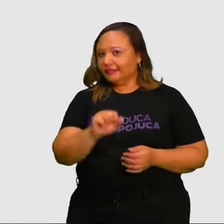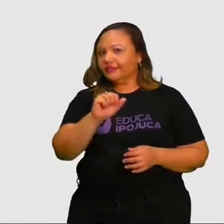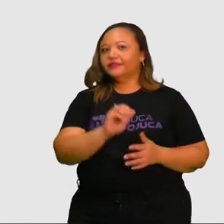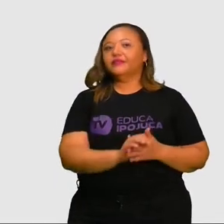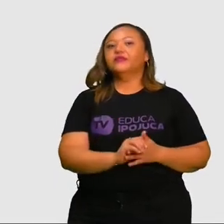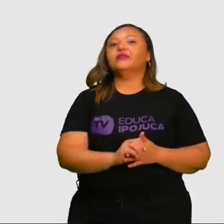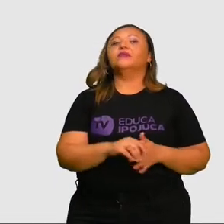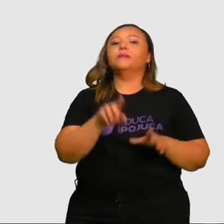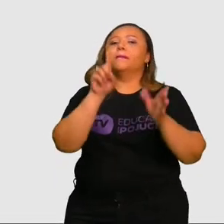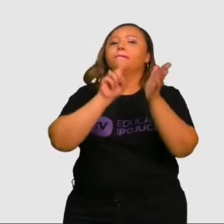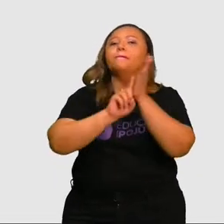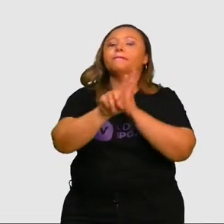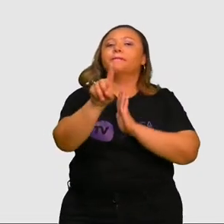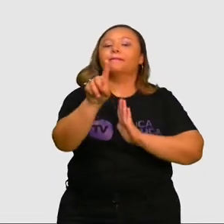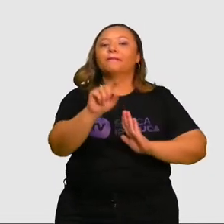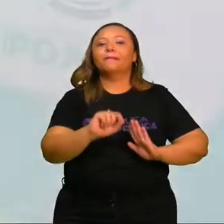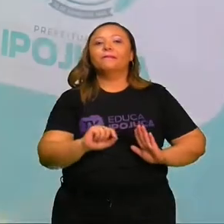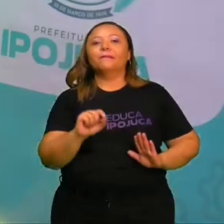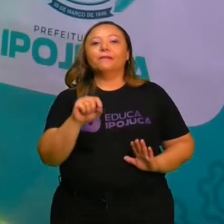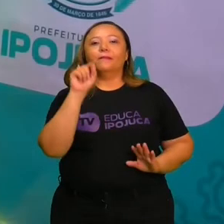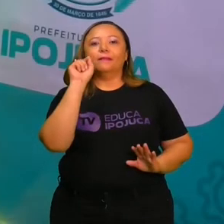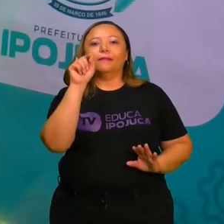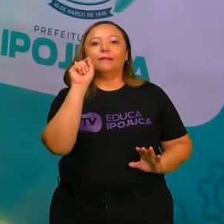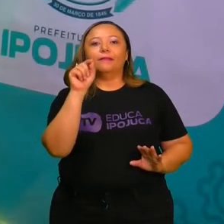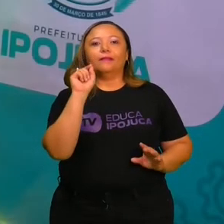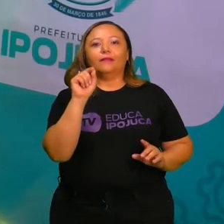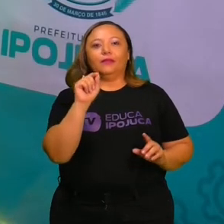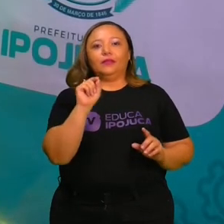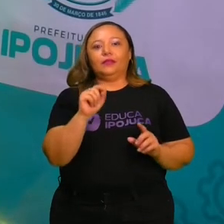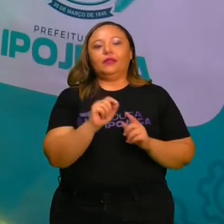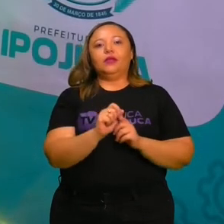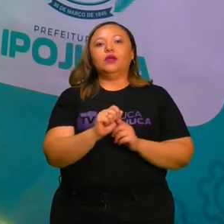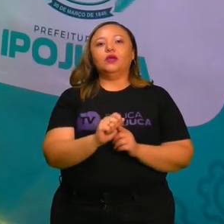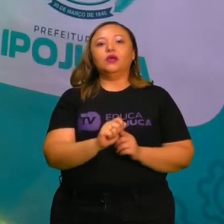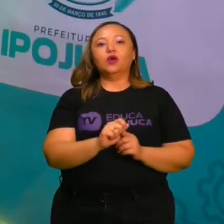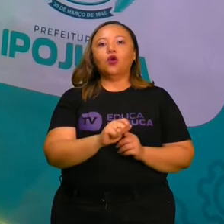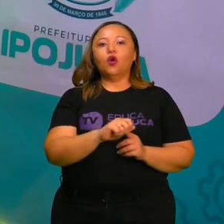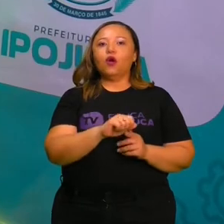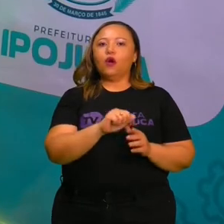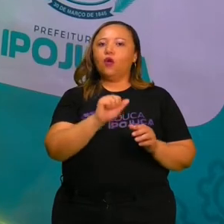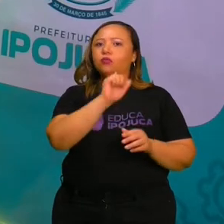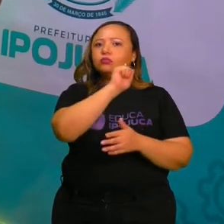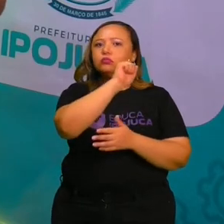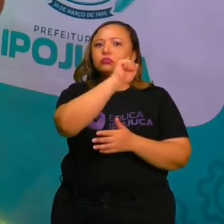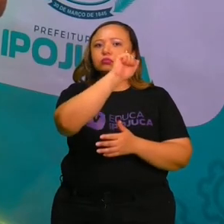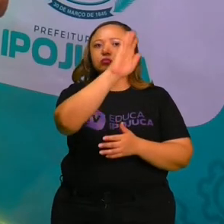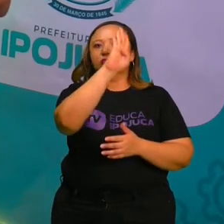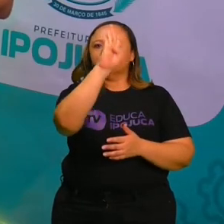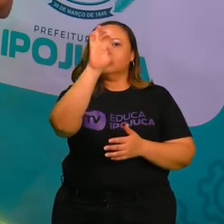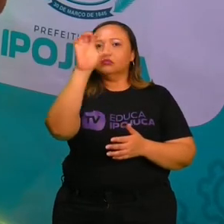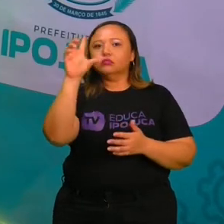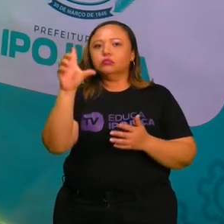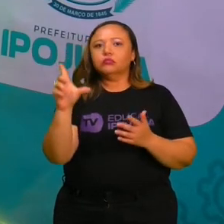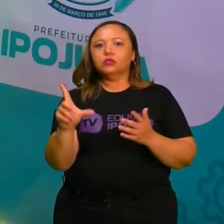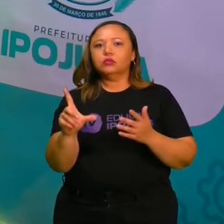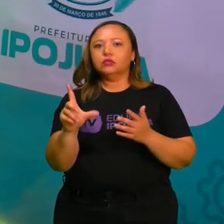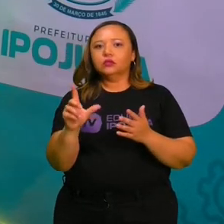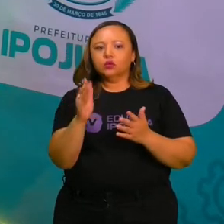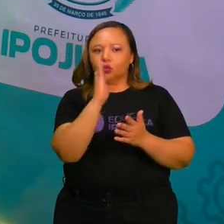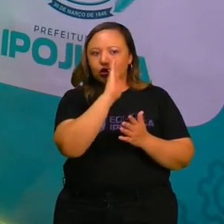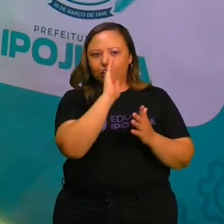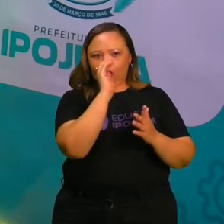Então, aí nós perguntamos assim, o que é ordem alfabética? Porque a gente, nós precisamos compreender, né?